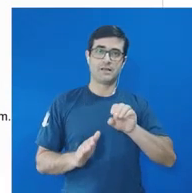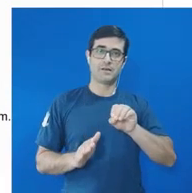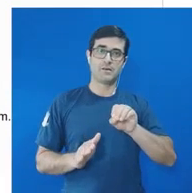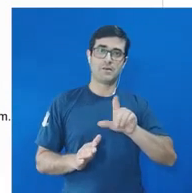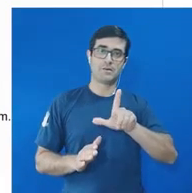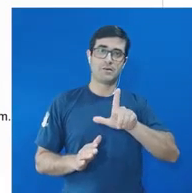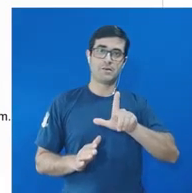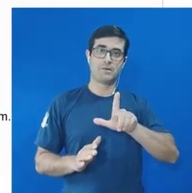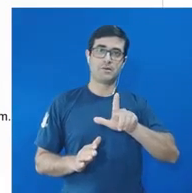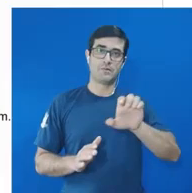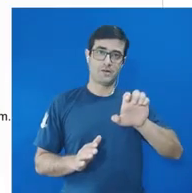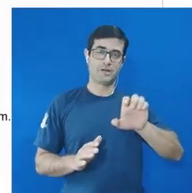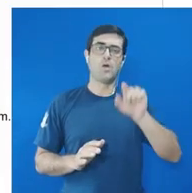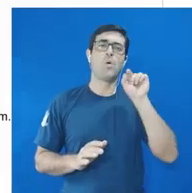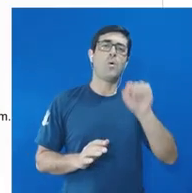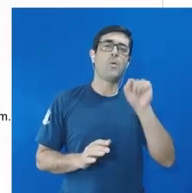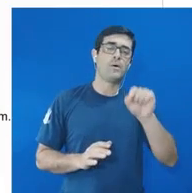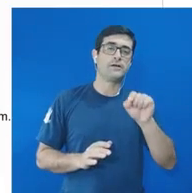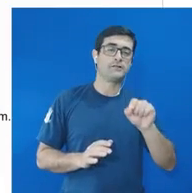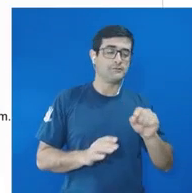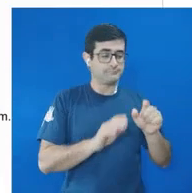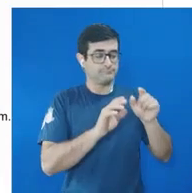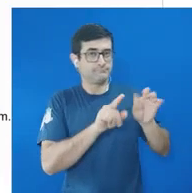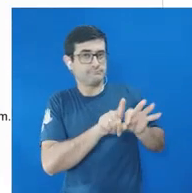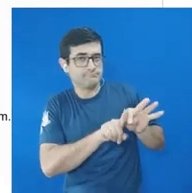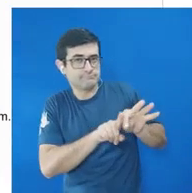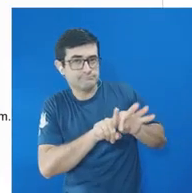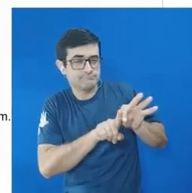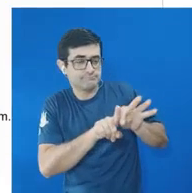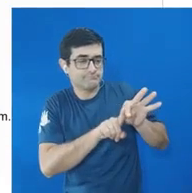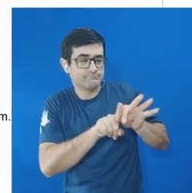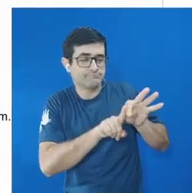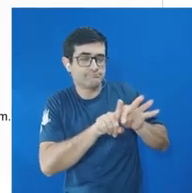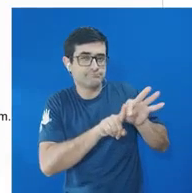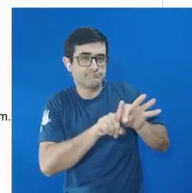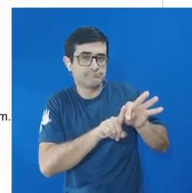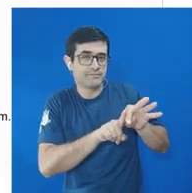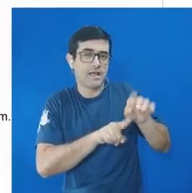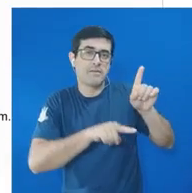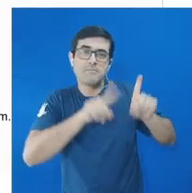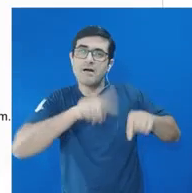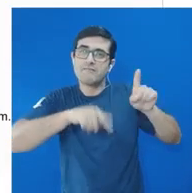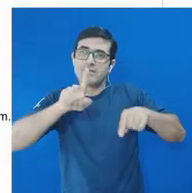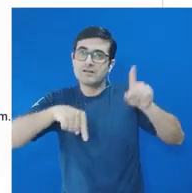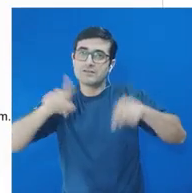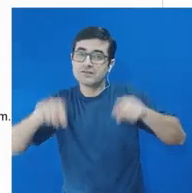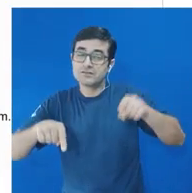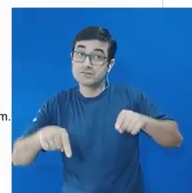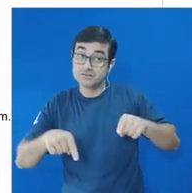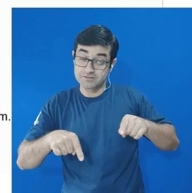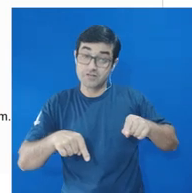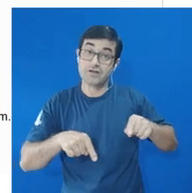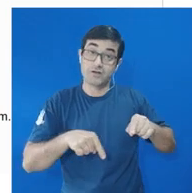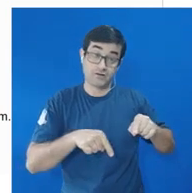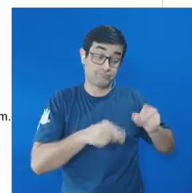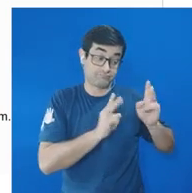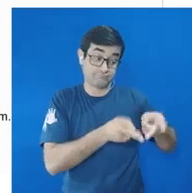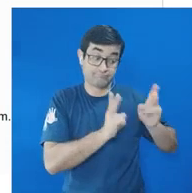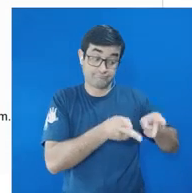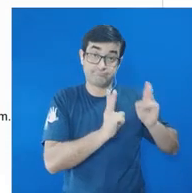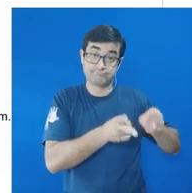fixou a temperatura, por isso que era uma variação isotérmica, porque